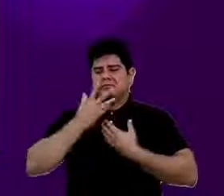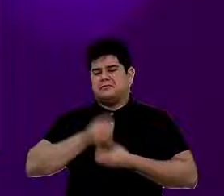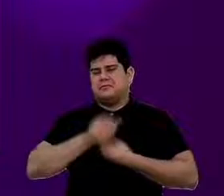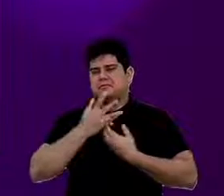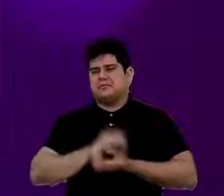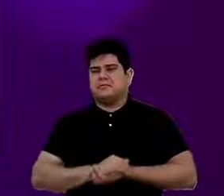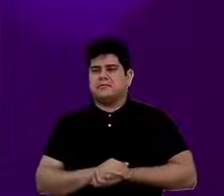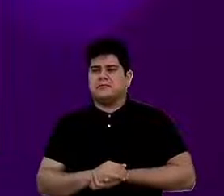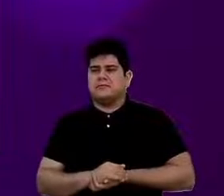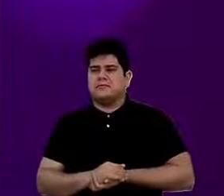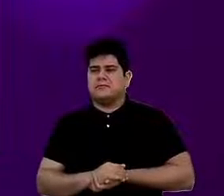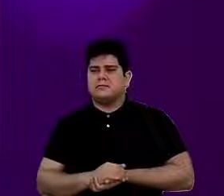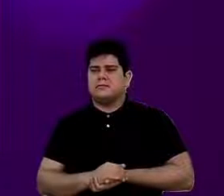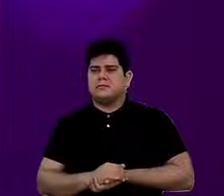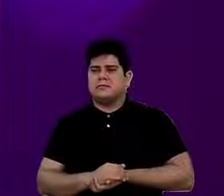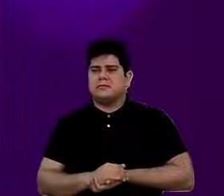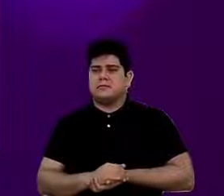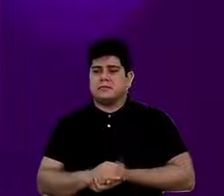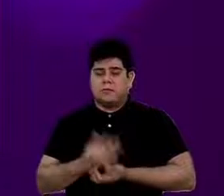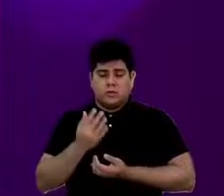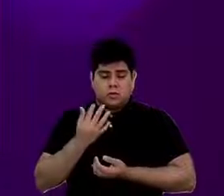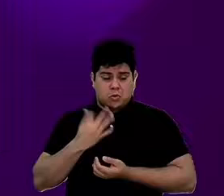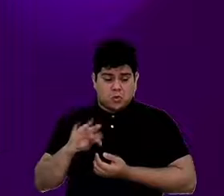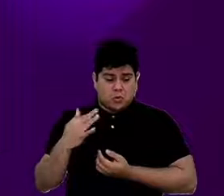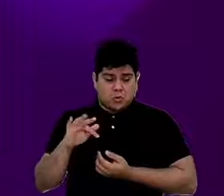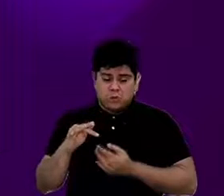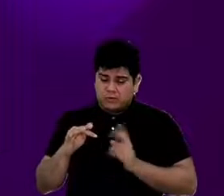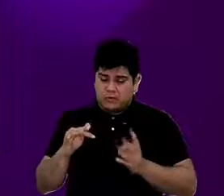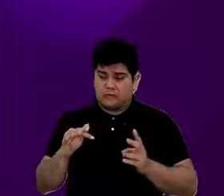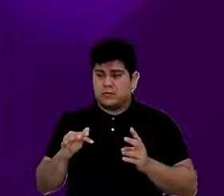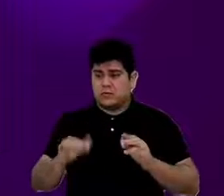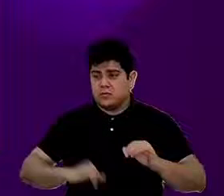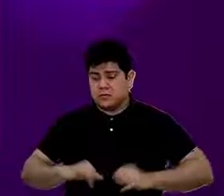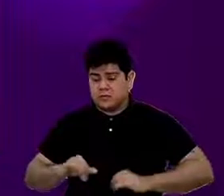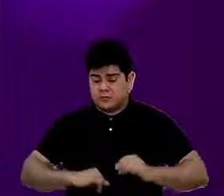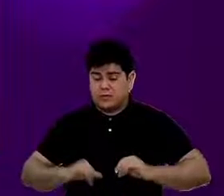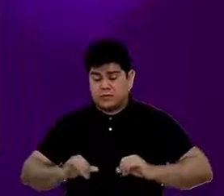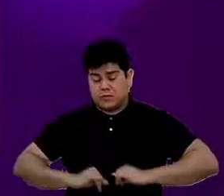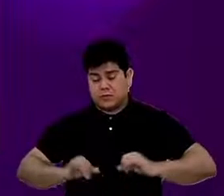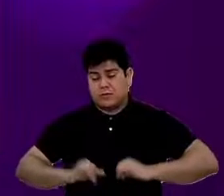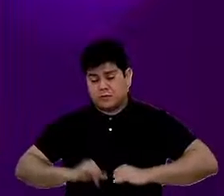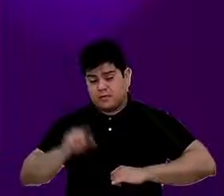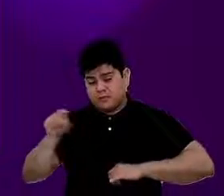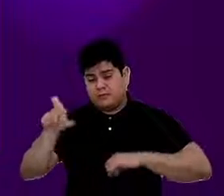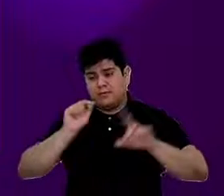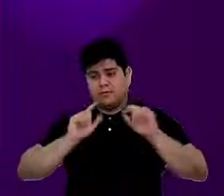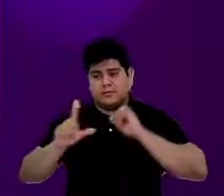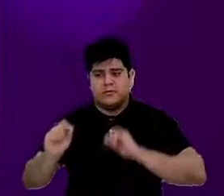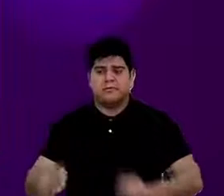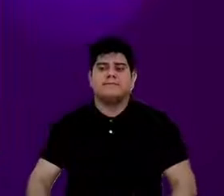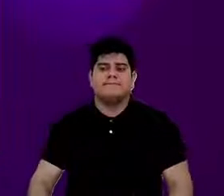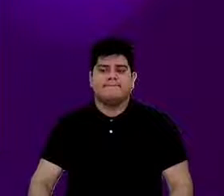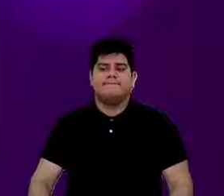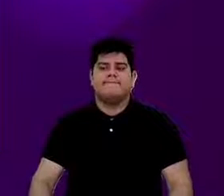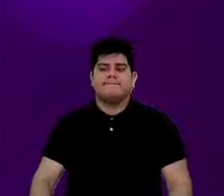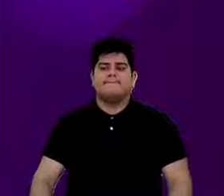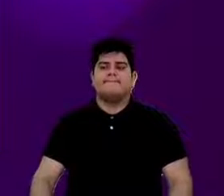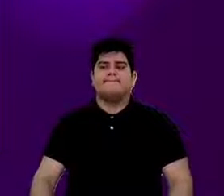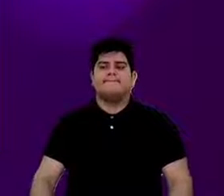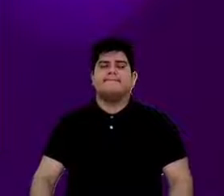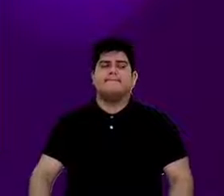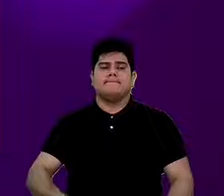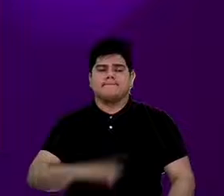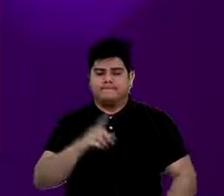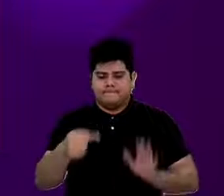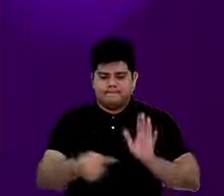Andrade, que diz que a dor é inevitável, o sofrimento é opcional, e o que a gente tem que fazer pelos nossos pacientes é